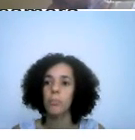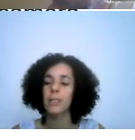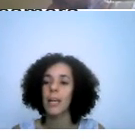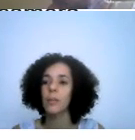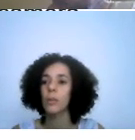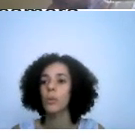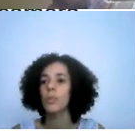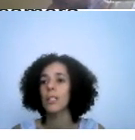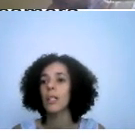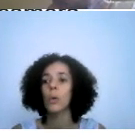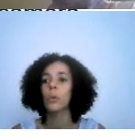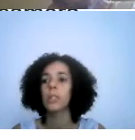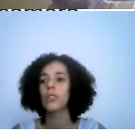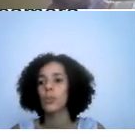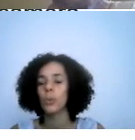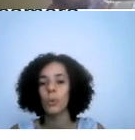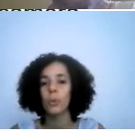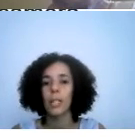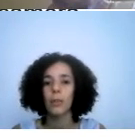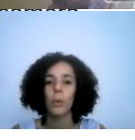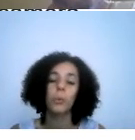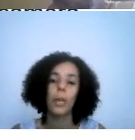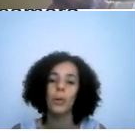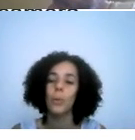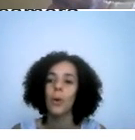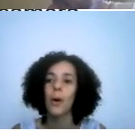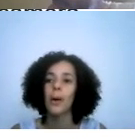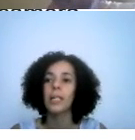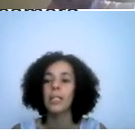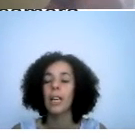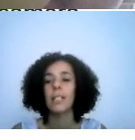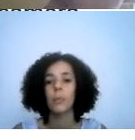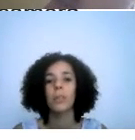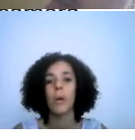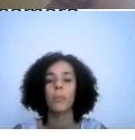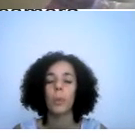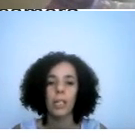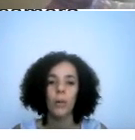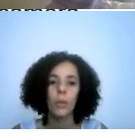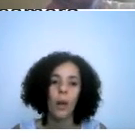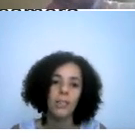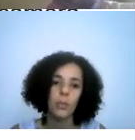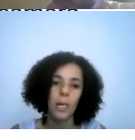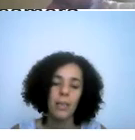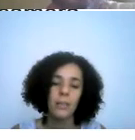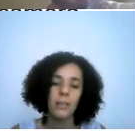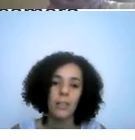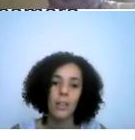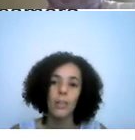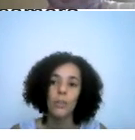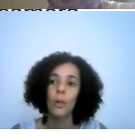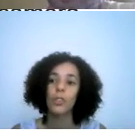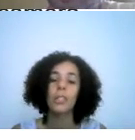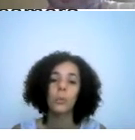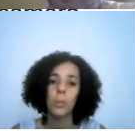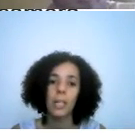eles pensaram em introduzir o teju, né, ou teiu, que seria um animal que poderia controlar essa espécie. Só